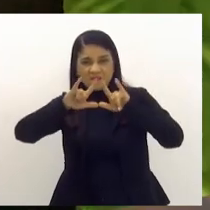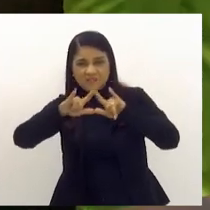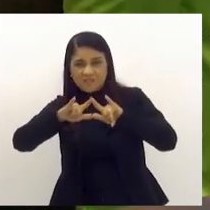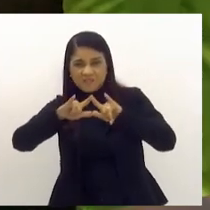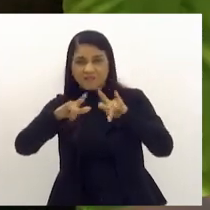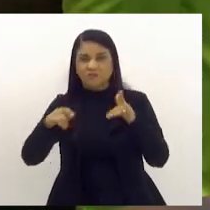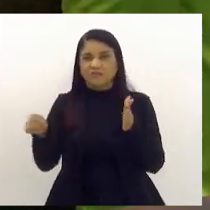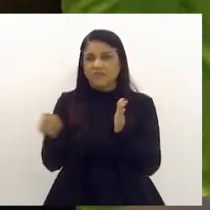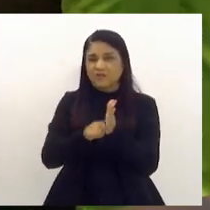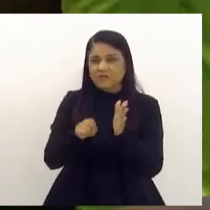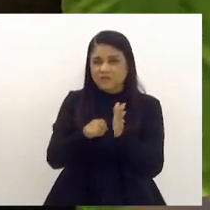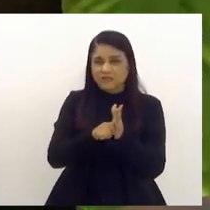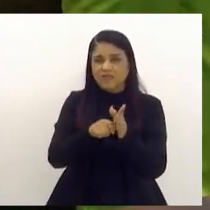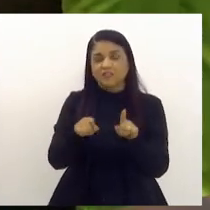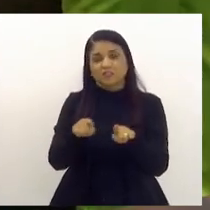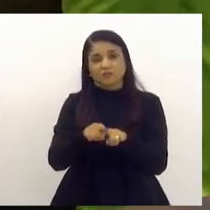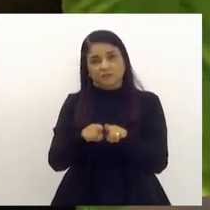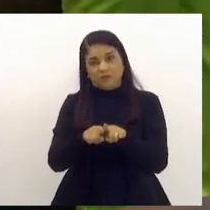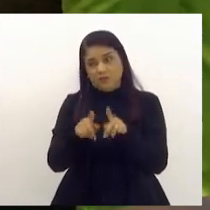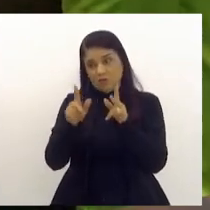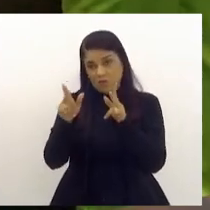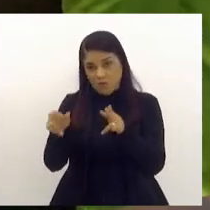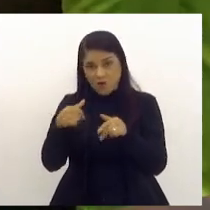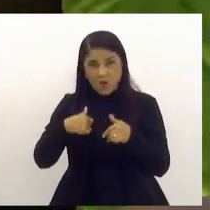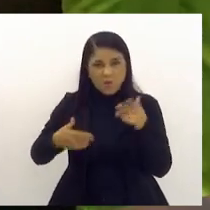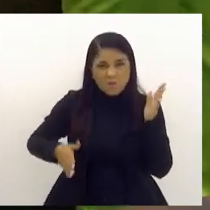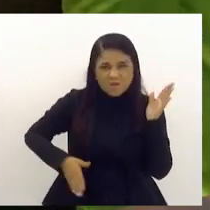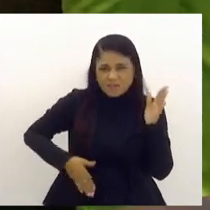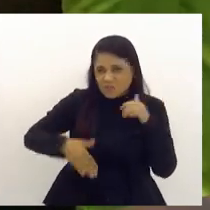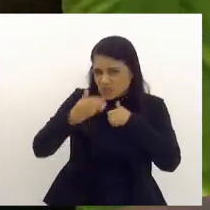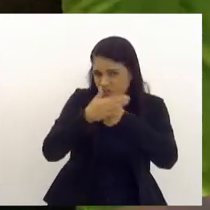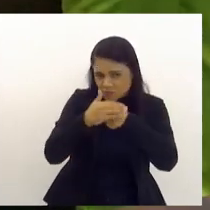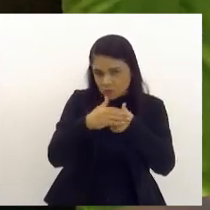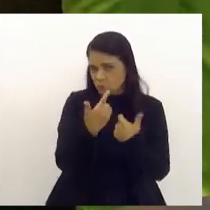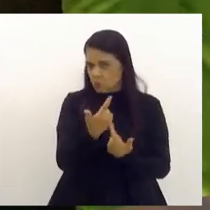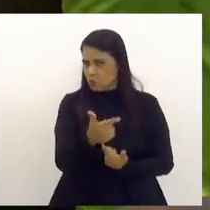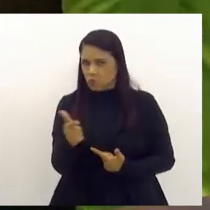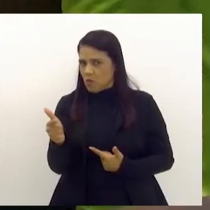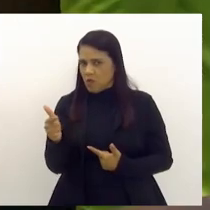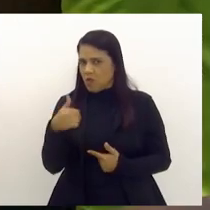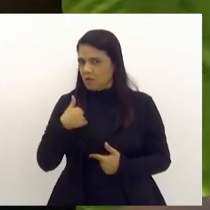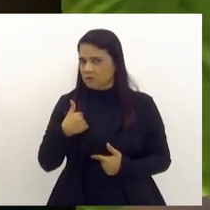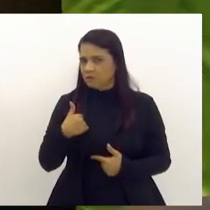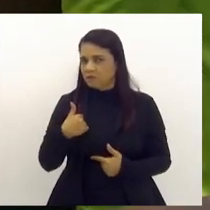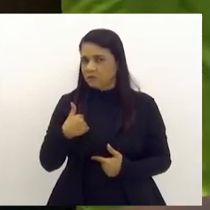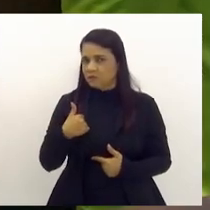também. Eu não tenho bandido de estimação, não tenho.